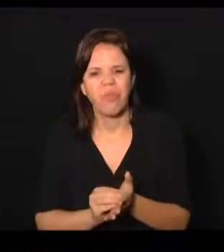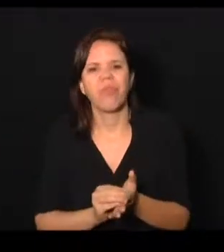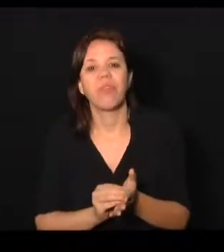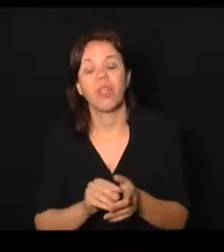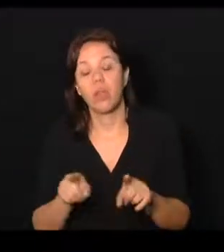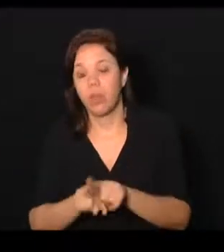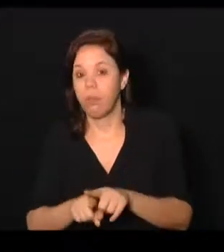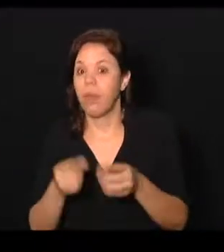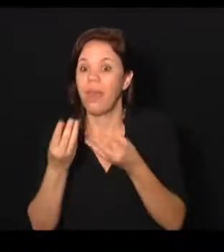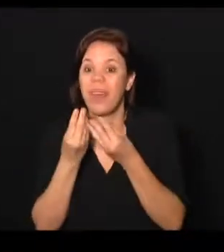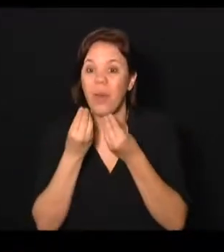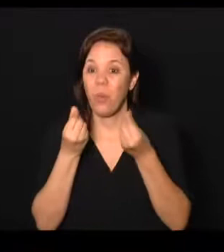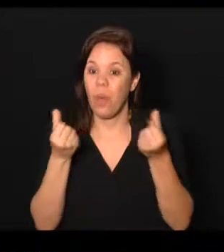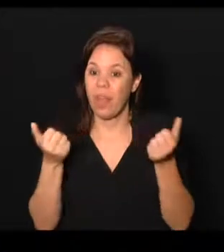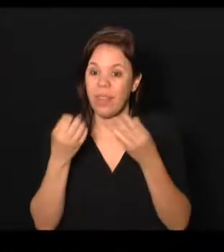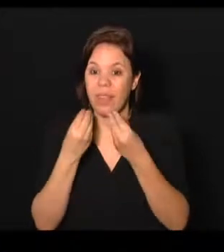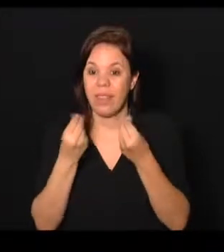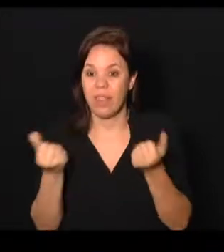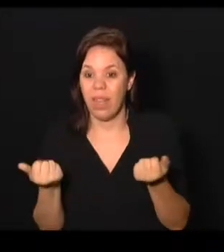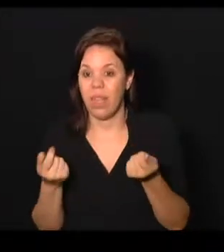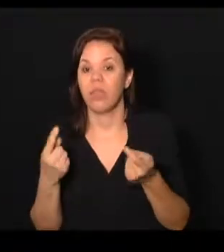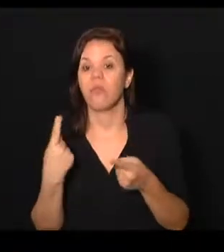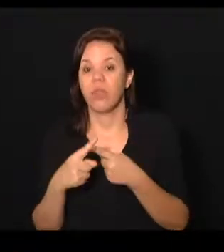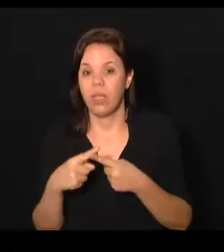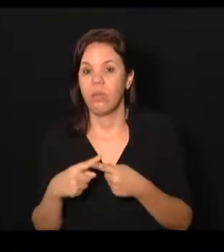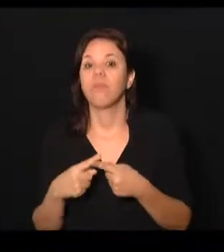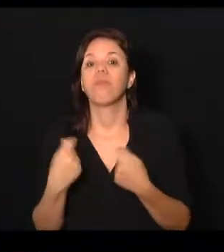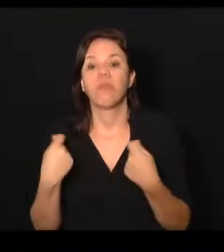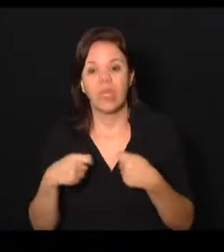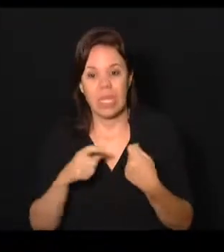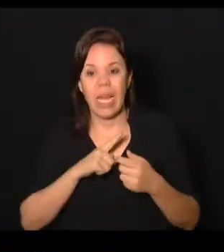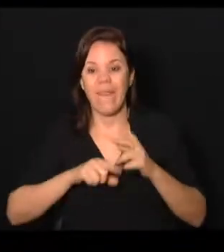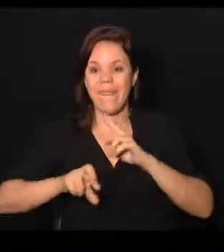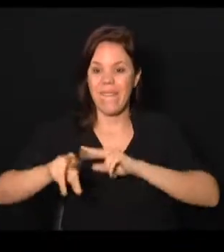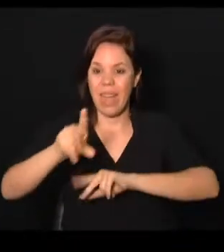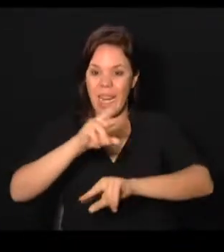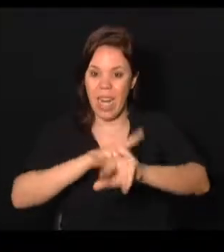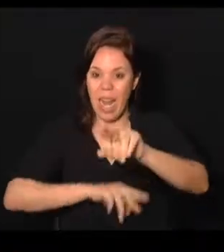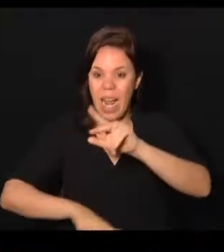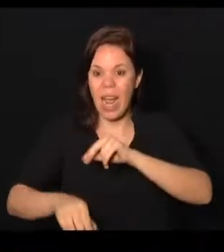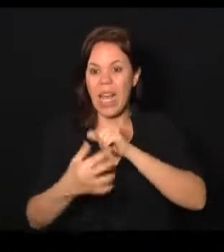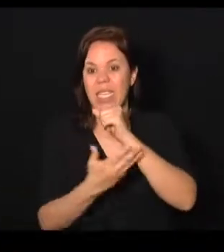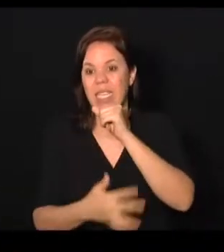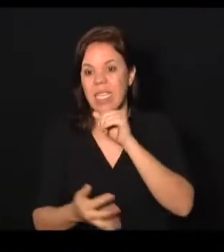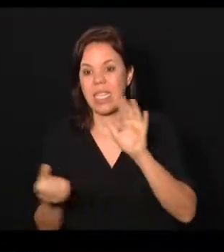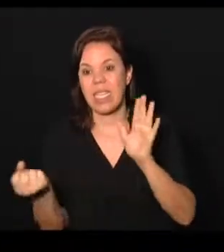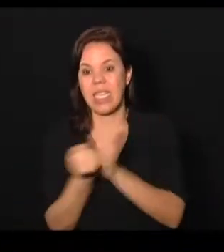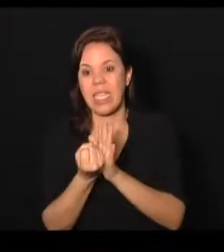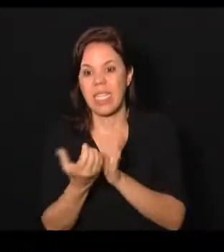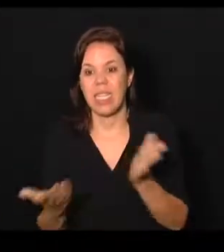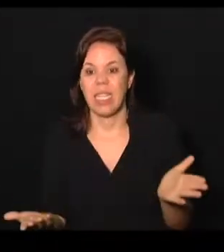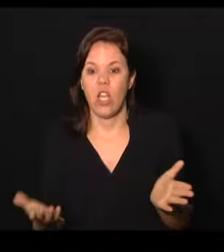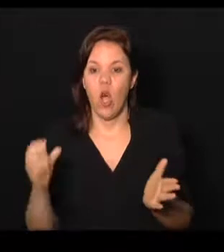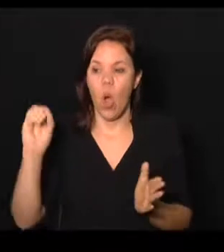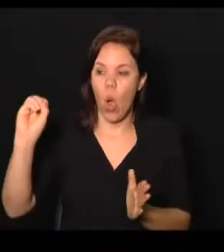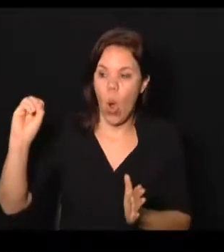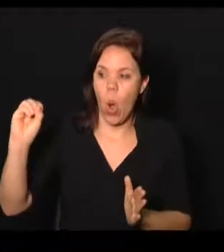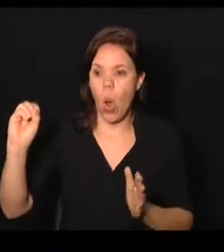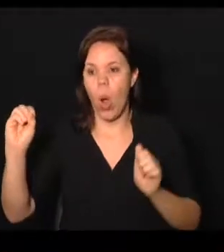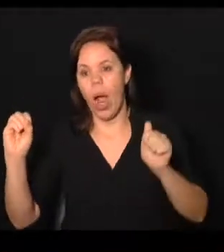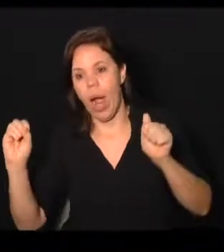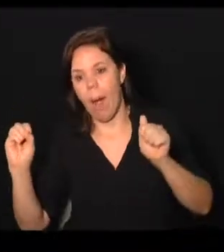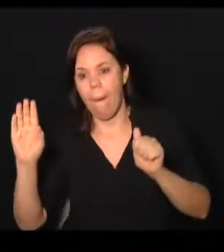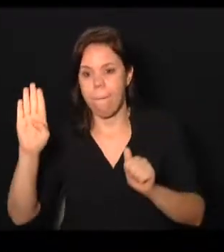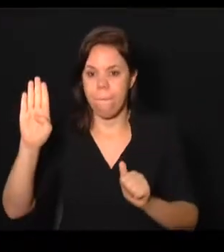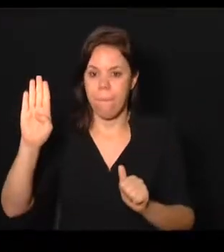qualitativa, além da quantitativa. Por quê? A gente sabe que existem os tipos sanguíneos, tipo O, tipo A, tipo B, e existe ou não compatibilidade entre